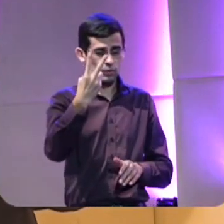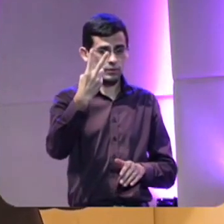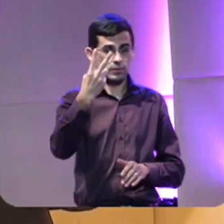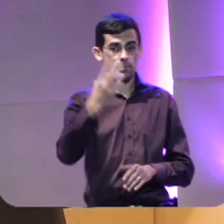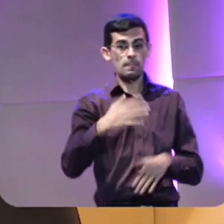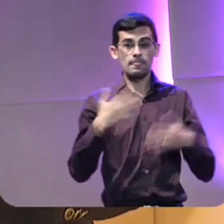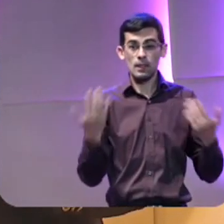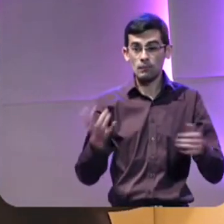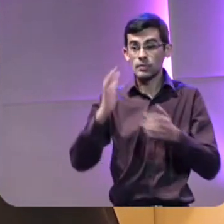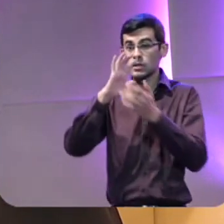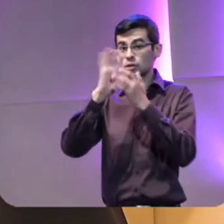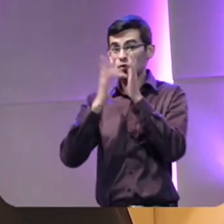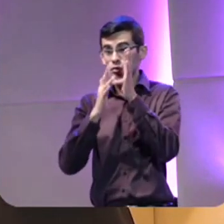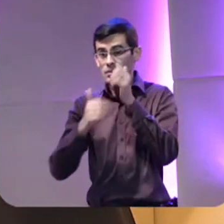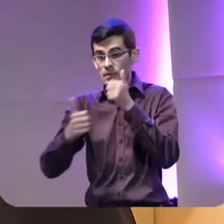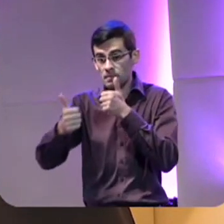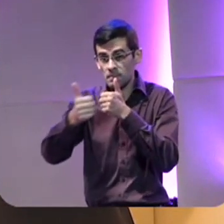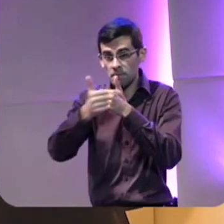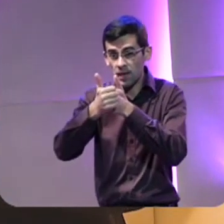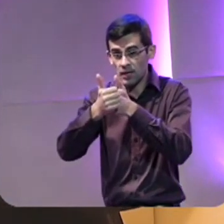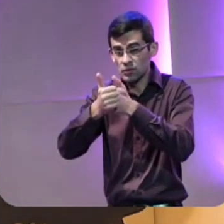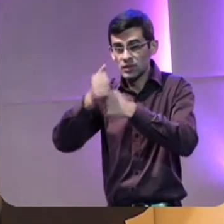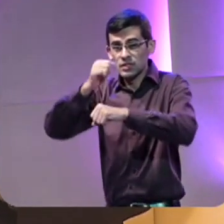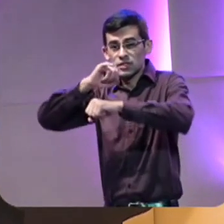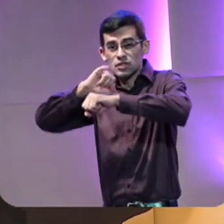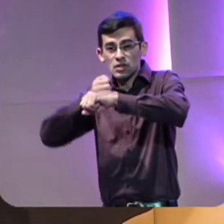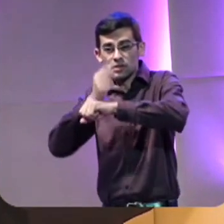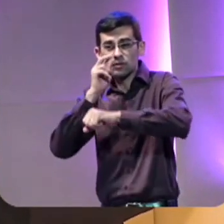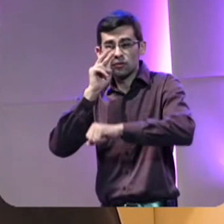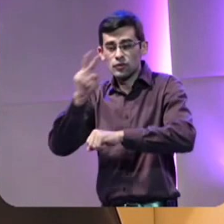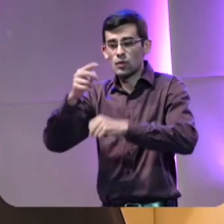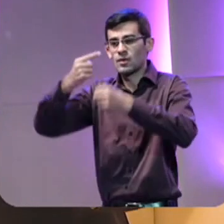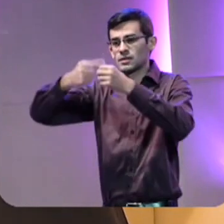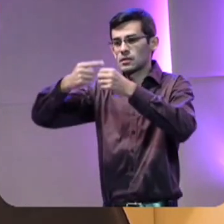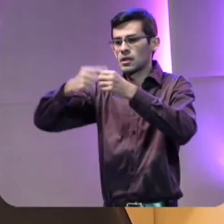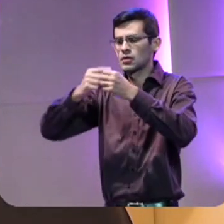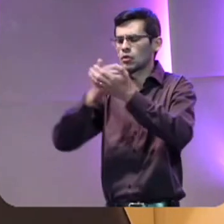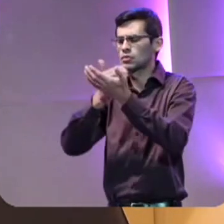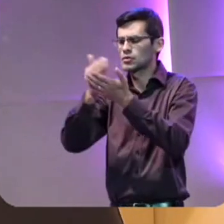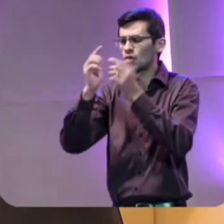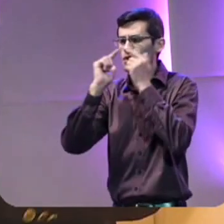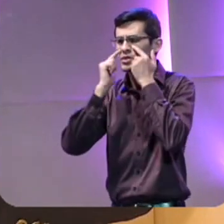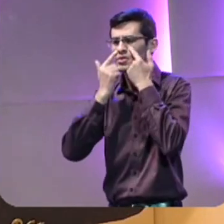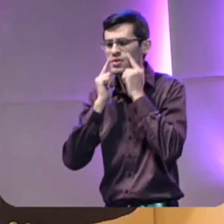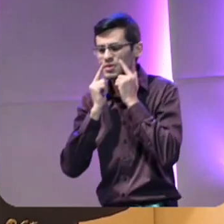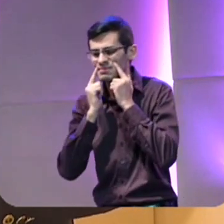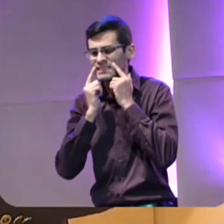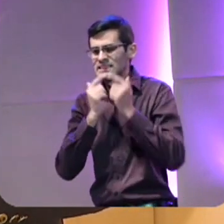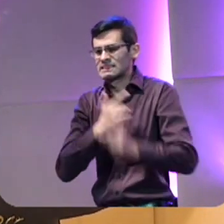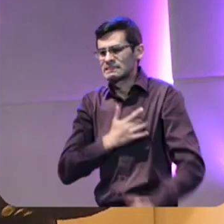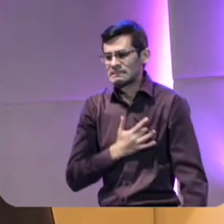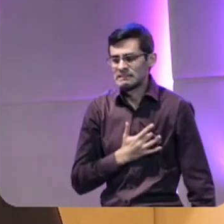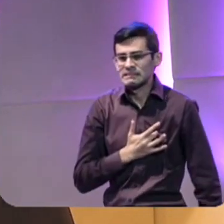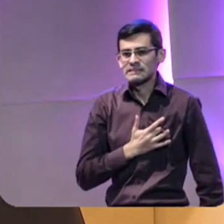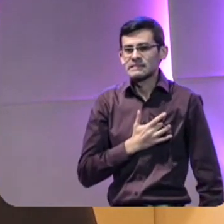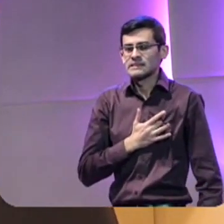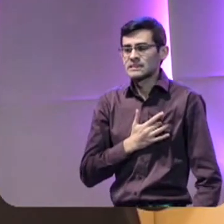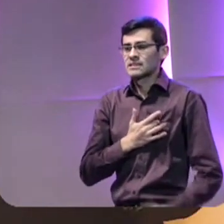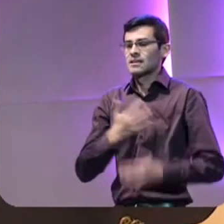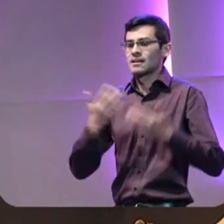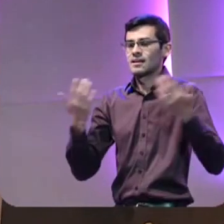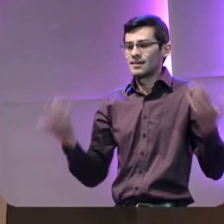quando Jesus chegou perto de Jerusalém e viu a cidade, chorou com pena dela e disse: